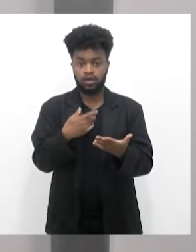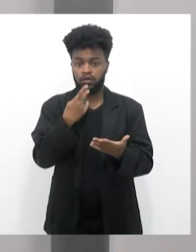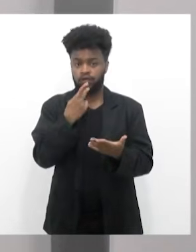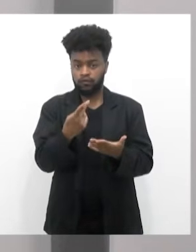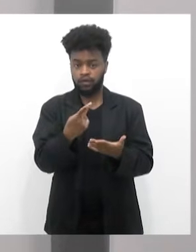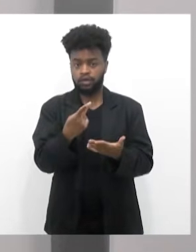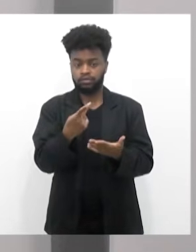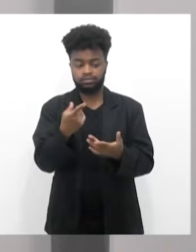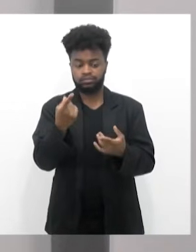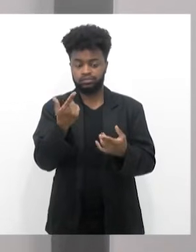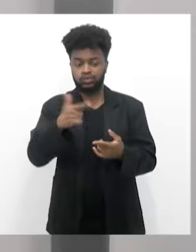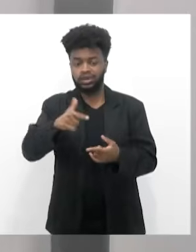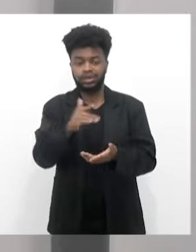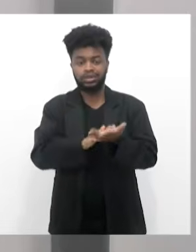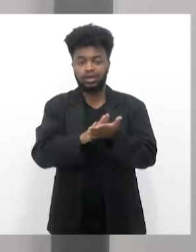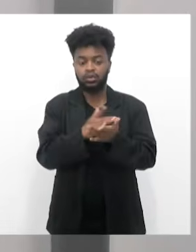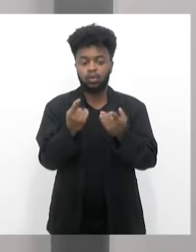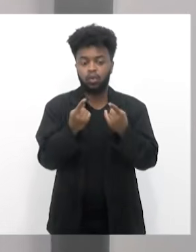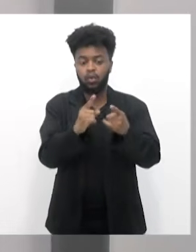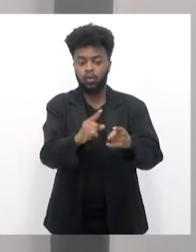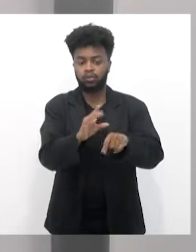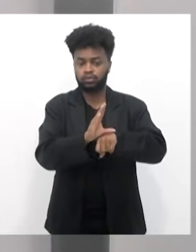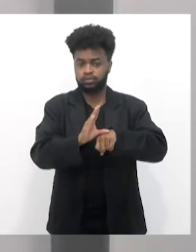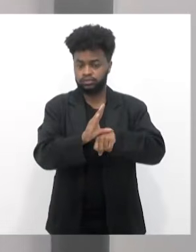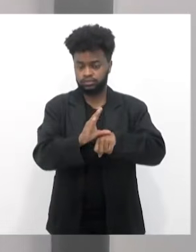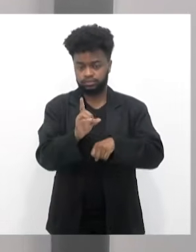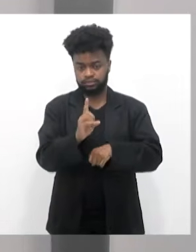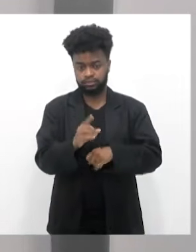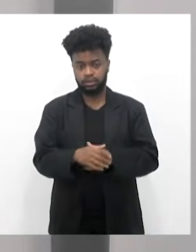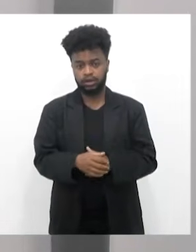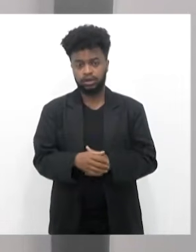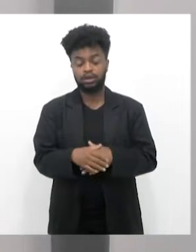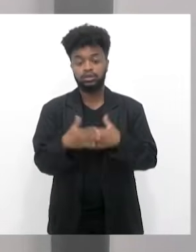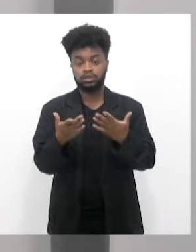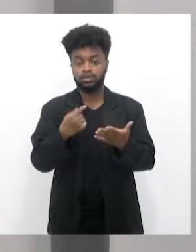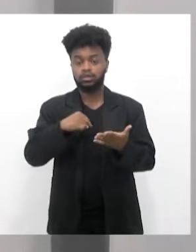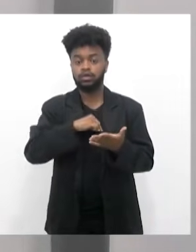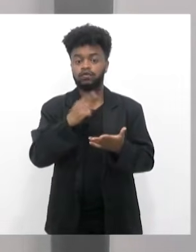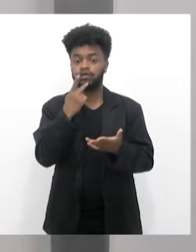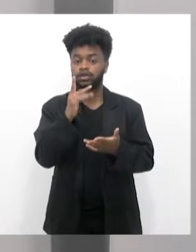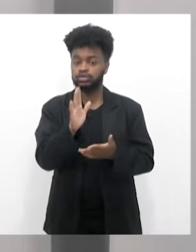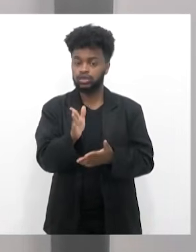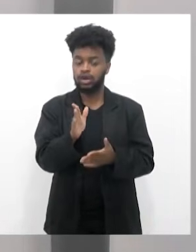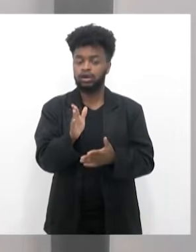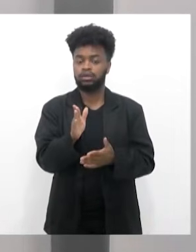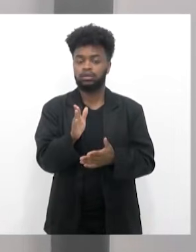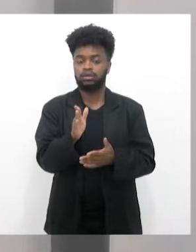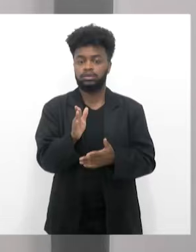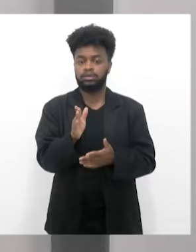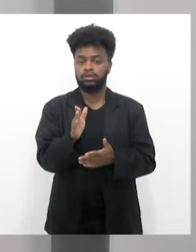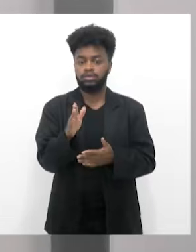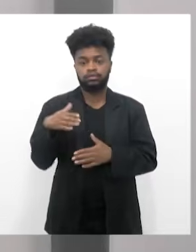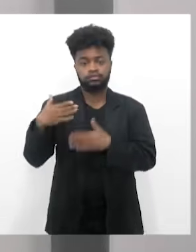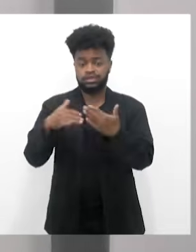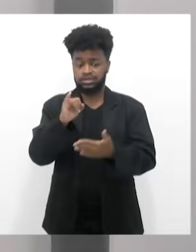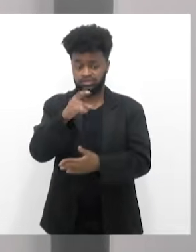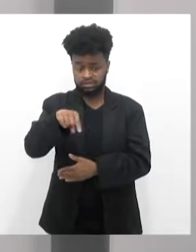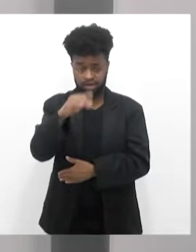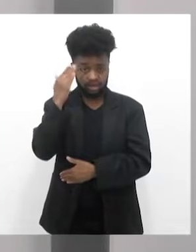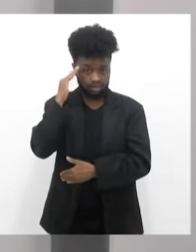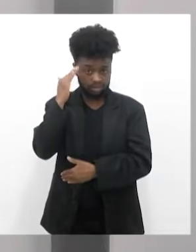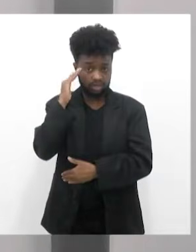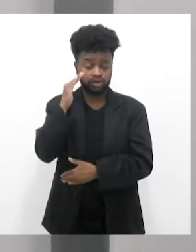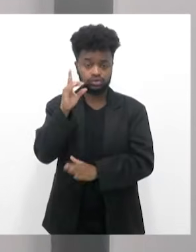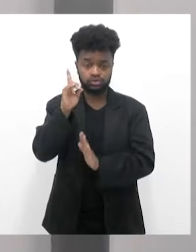de inconstitucionalidade. E aí, me permita, a gente acabou de citar aqui um caso clássico para os entendedores do direito da pirâmide de